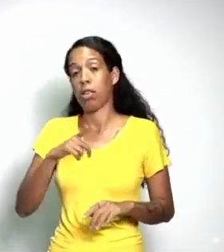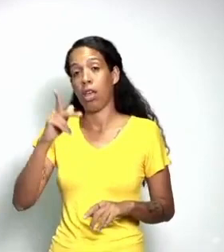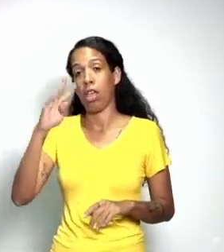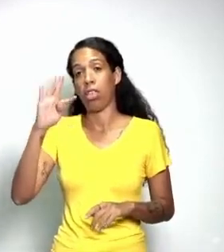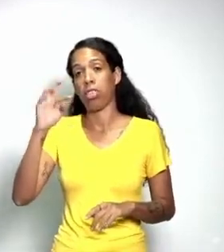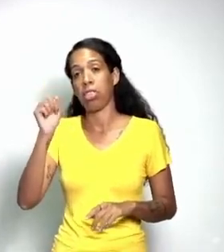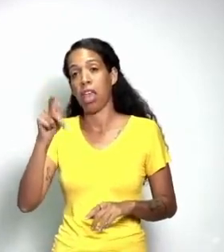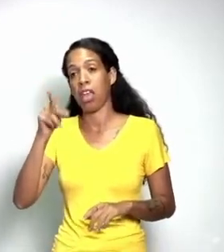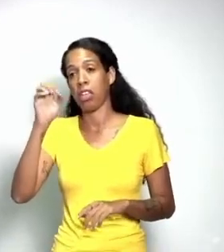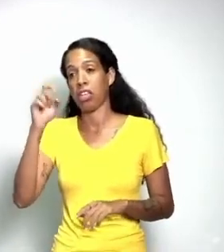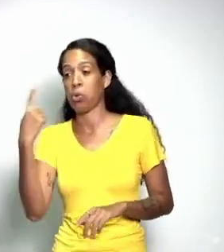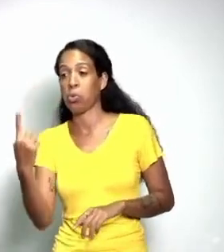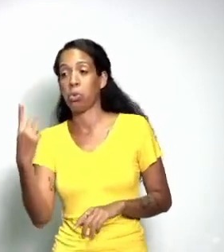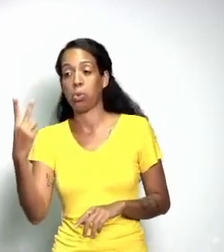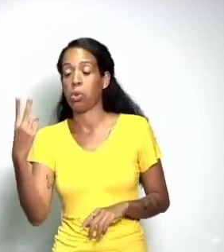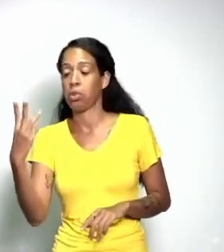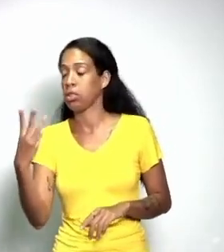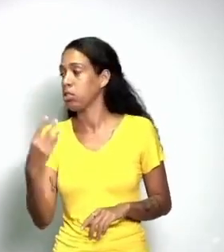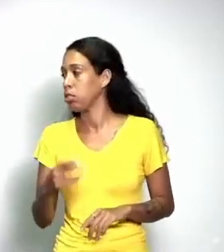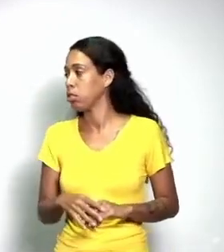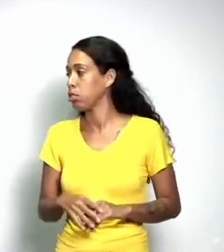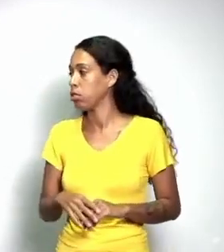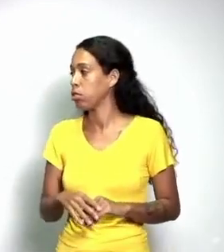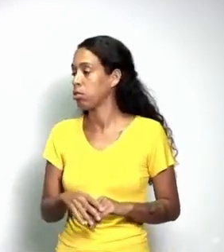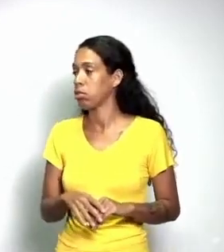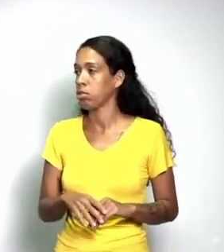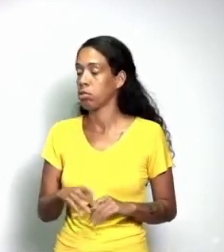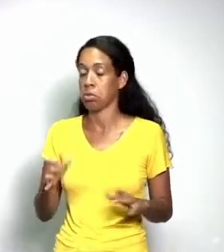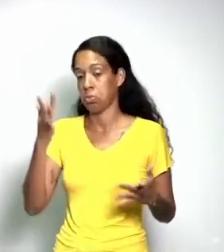take 2. Aqui, no caso,